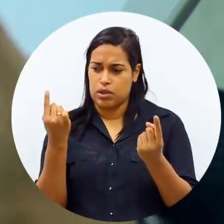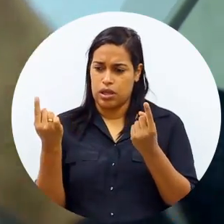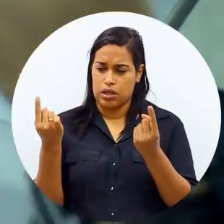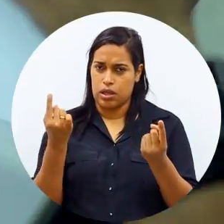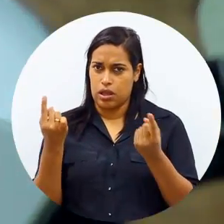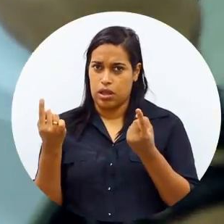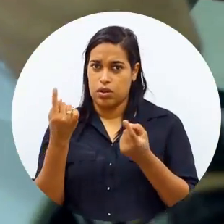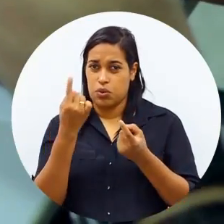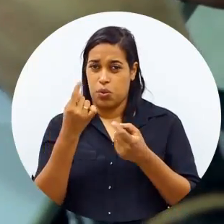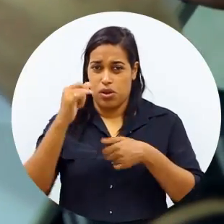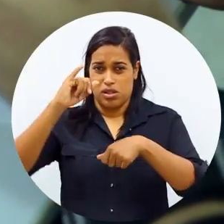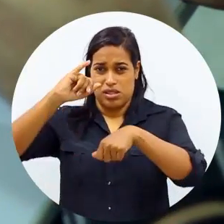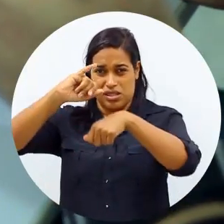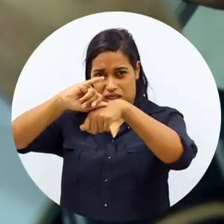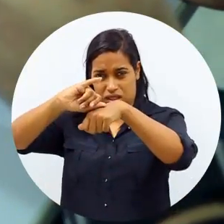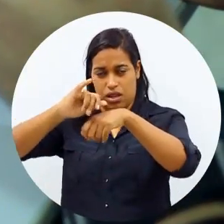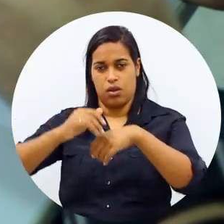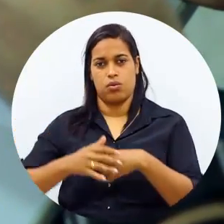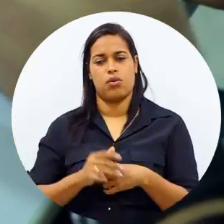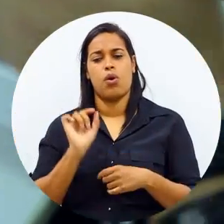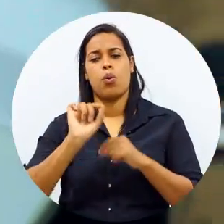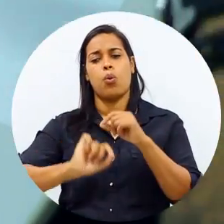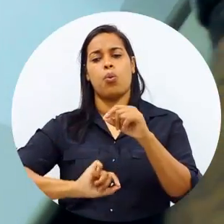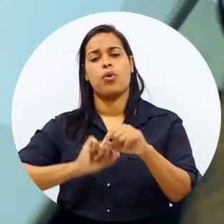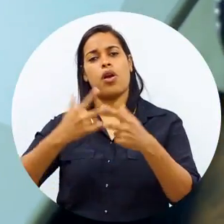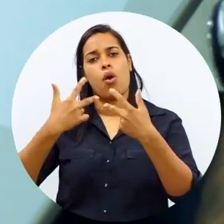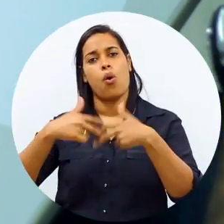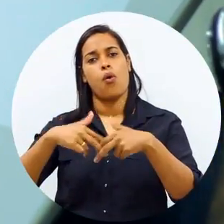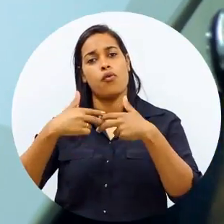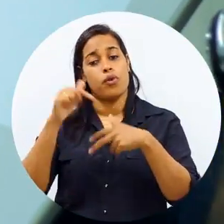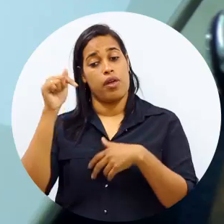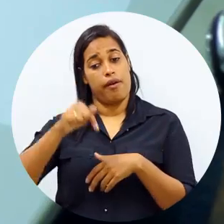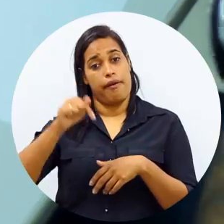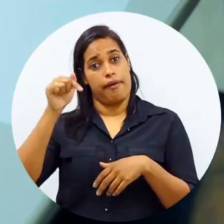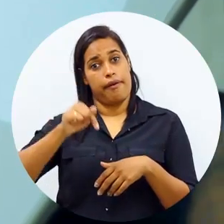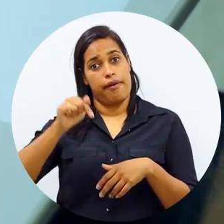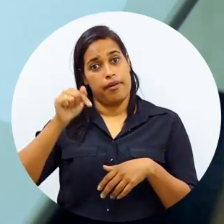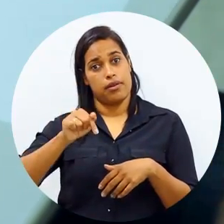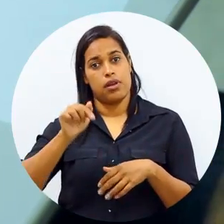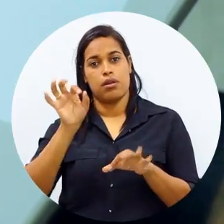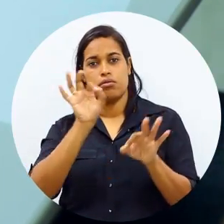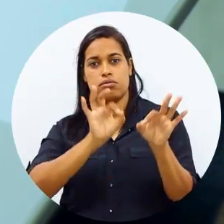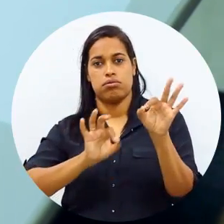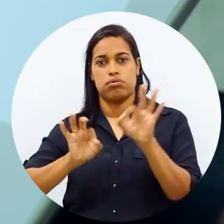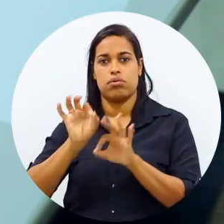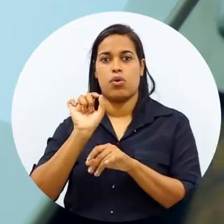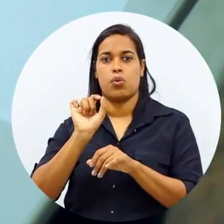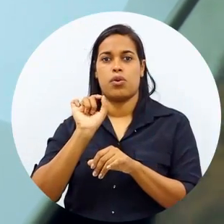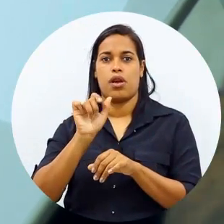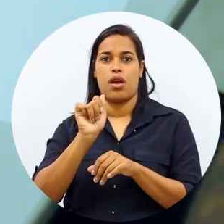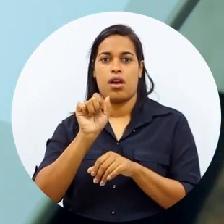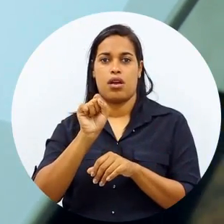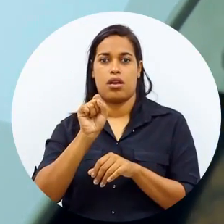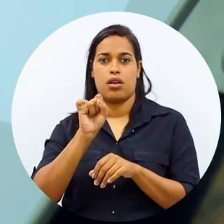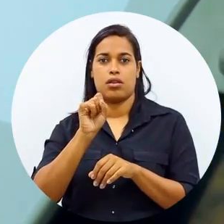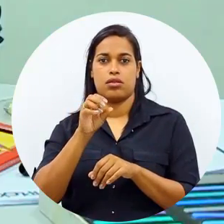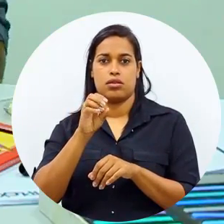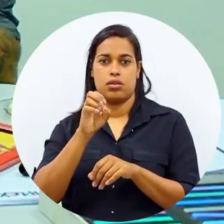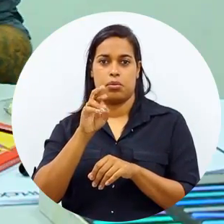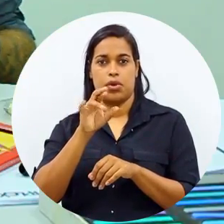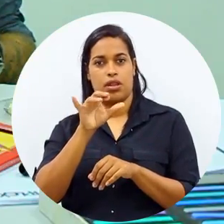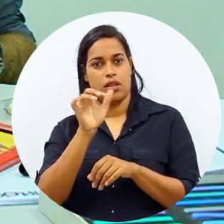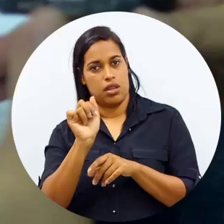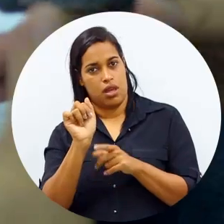colocados lado a lado com a peça central. O que configuraria aqui nessa composição a